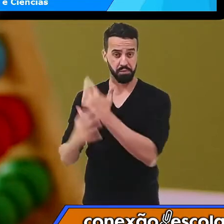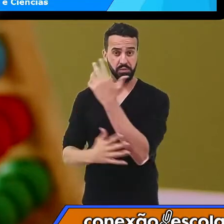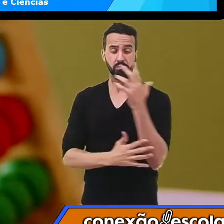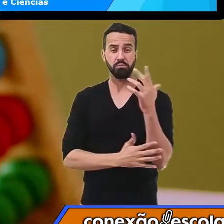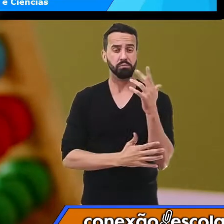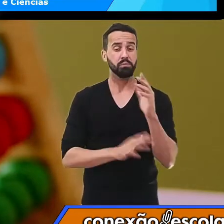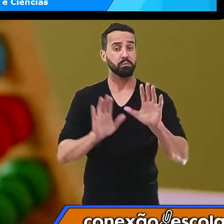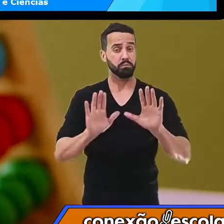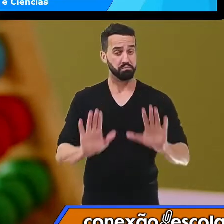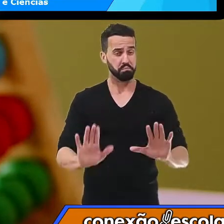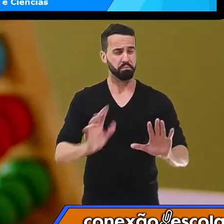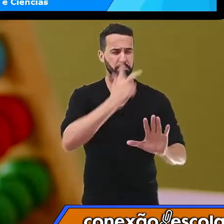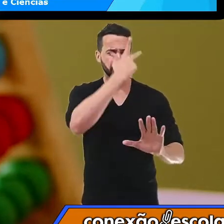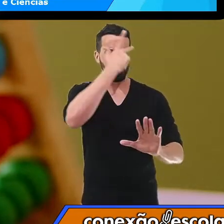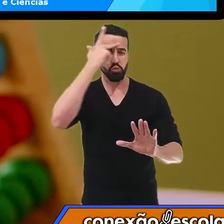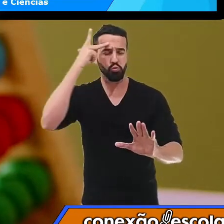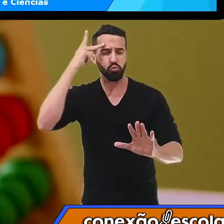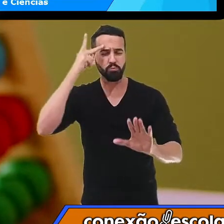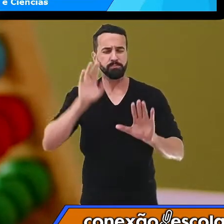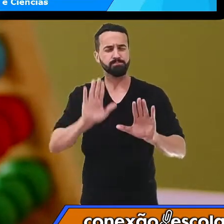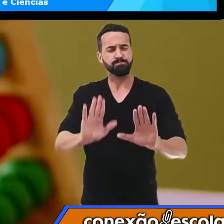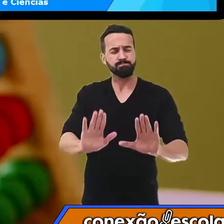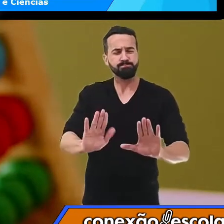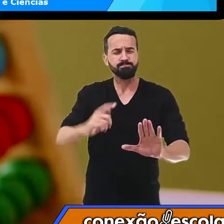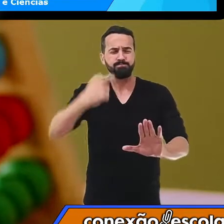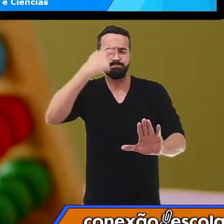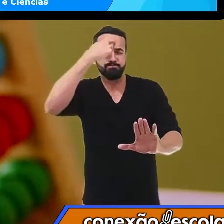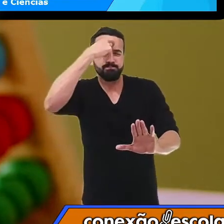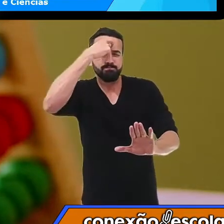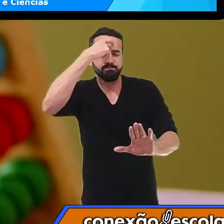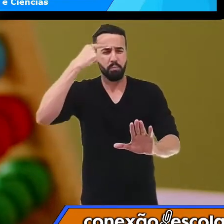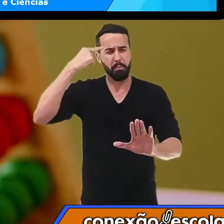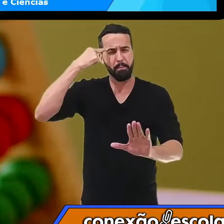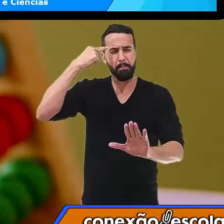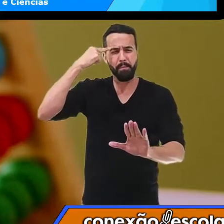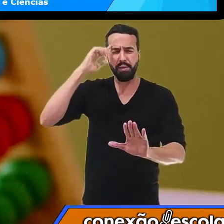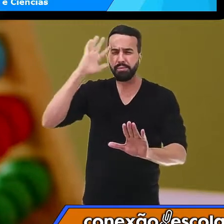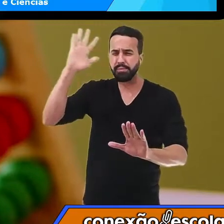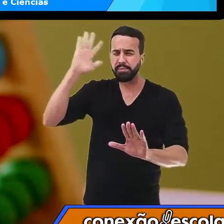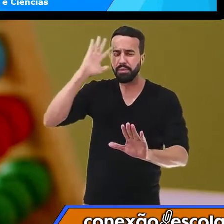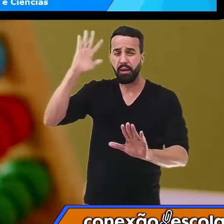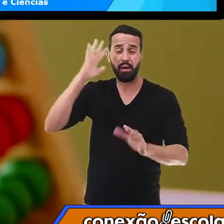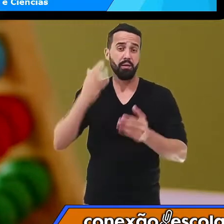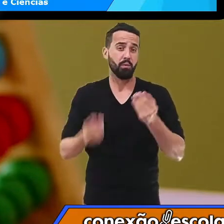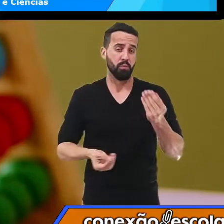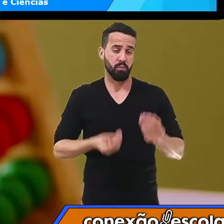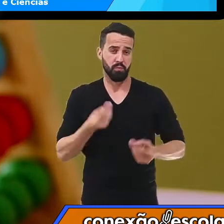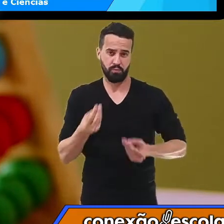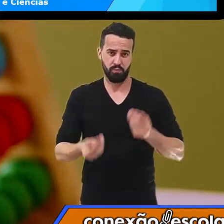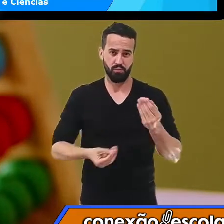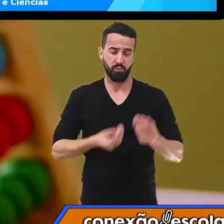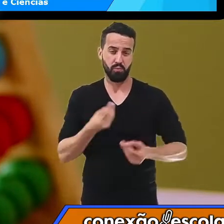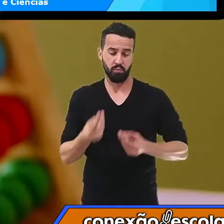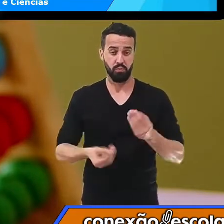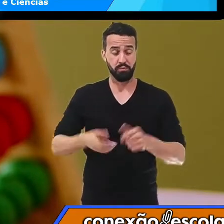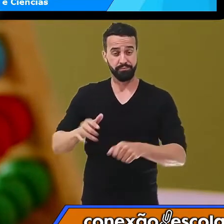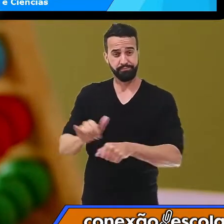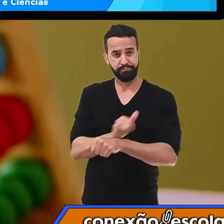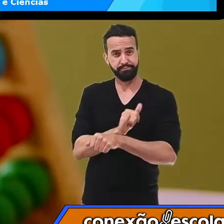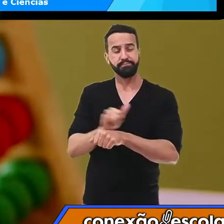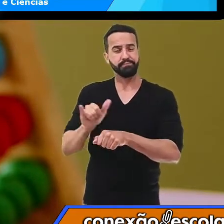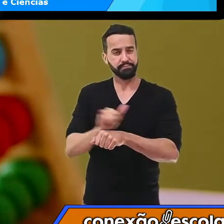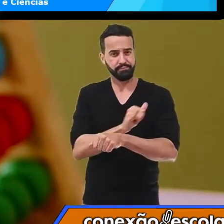homem começasse a repensar suas atitudes e refletir sobre